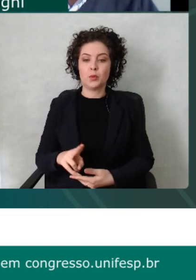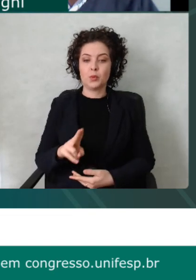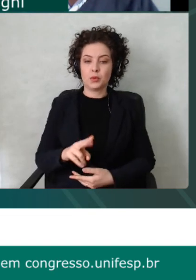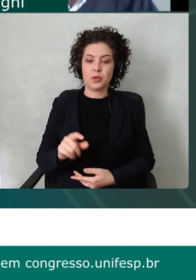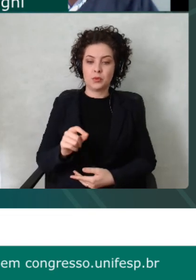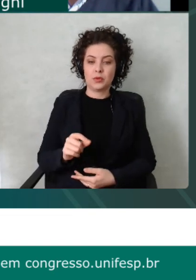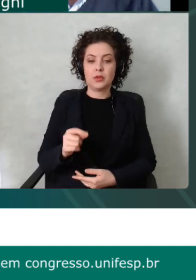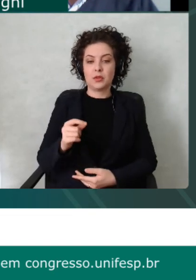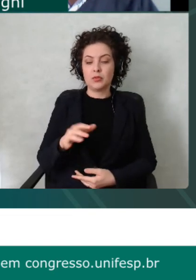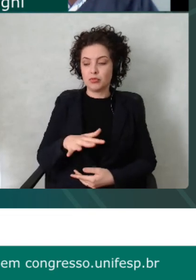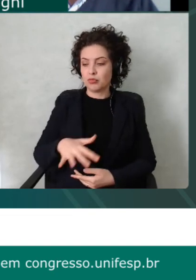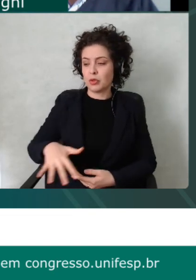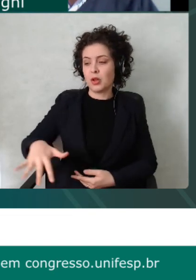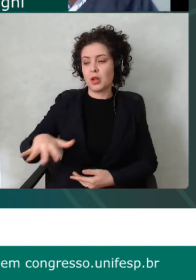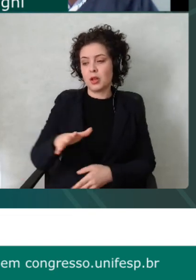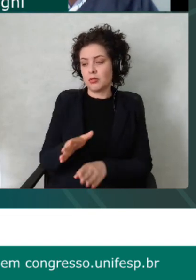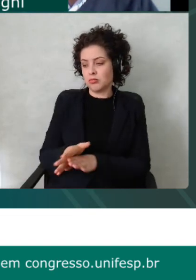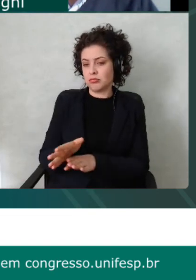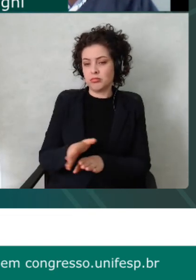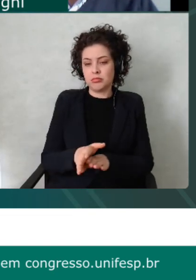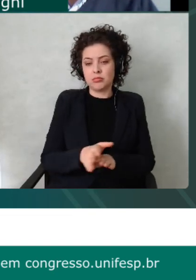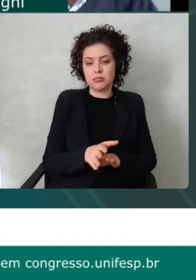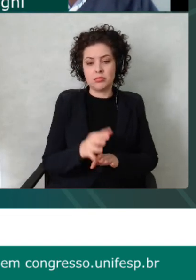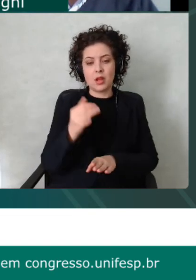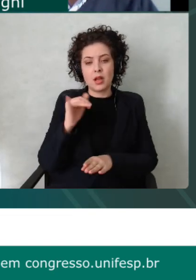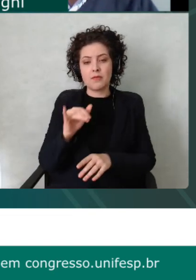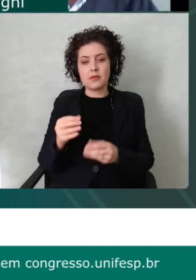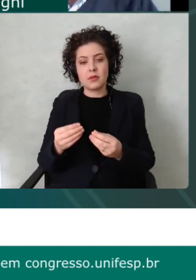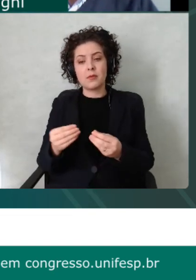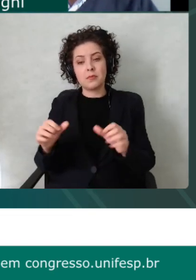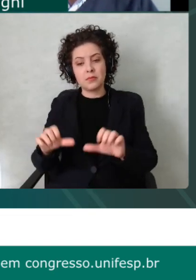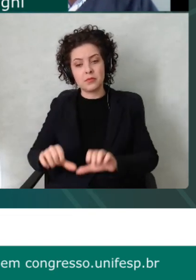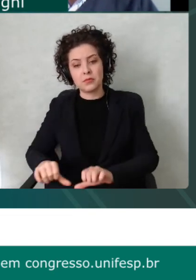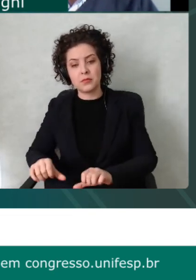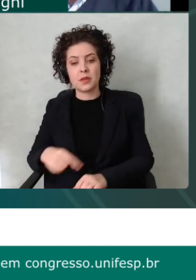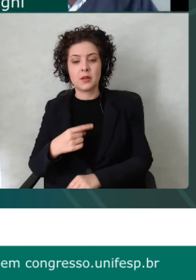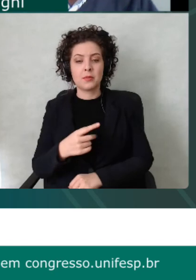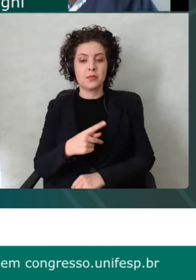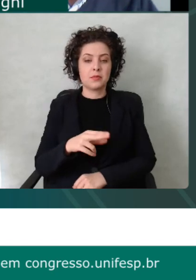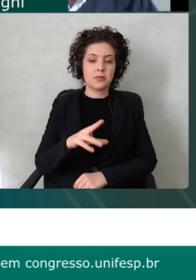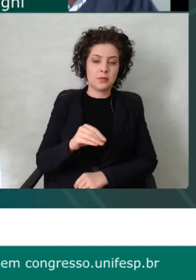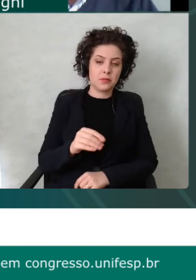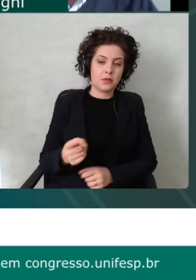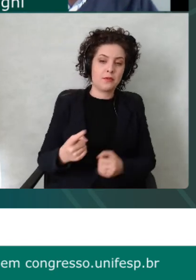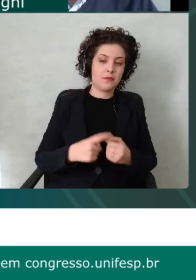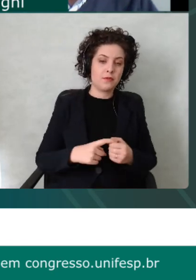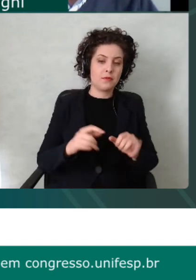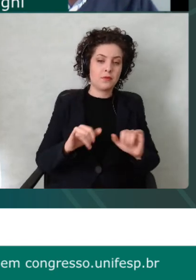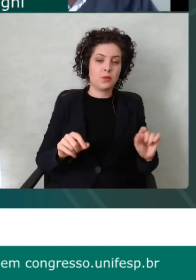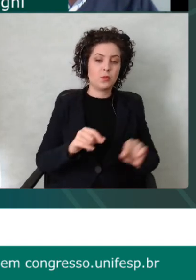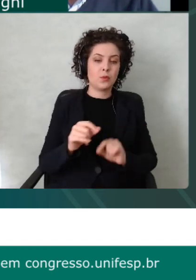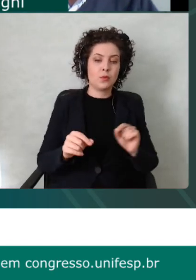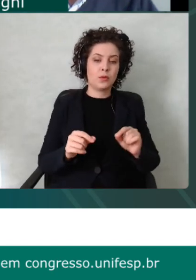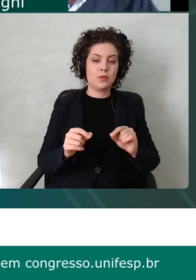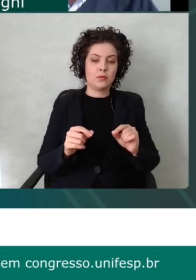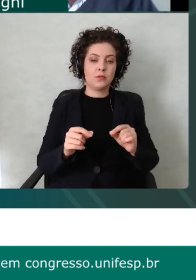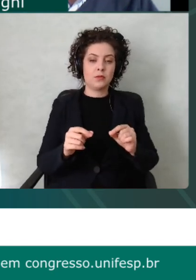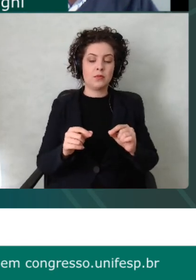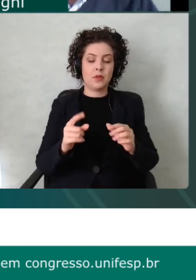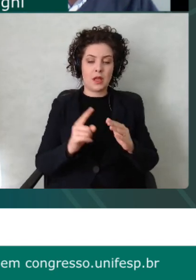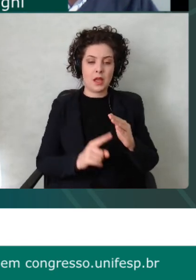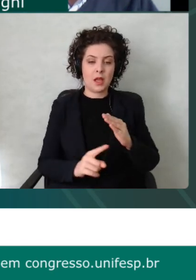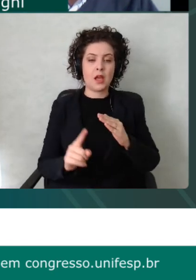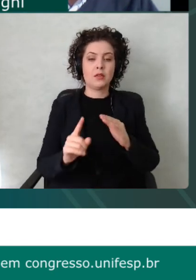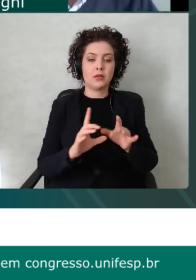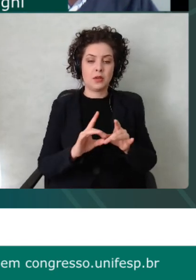geral, que são internados no hospital. Nos pacientes graves, e depois o Paulo volta para dizer o que ele faz na alta dos pacientes, se os pacientes